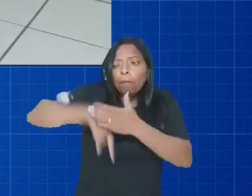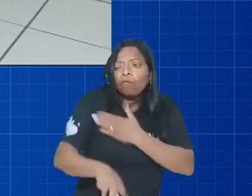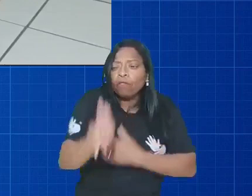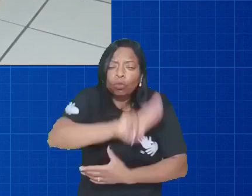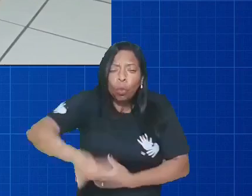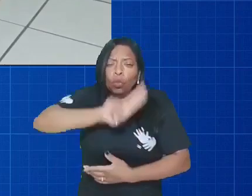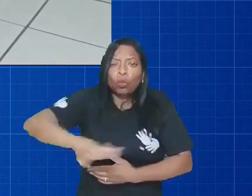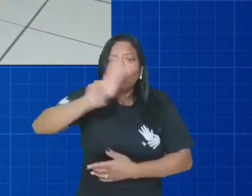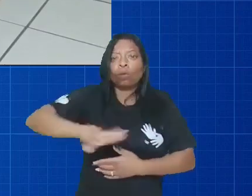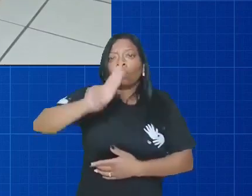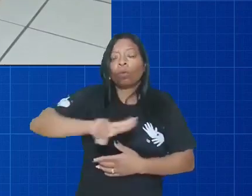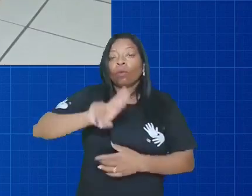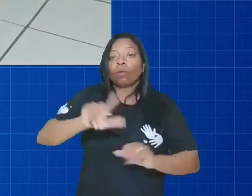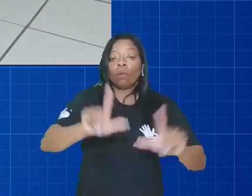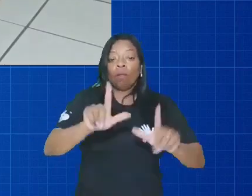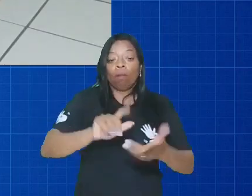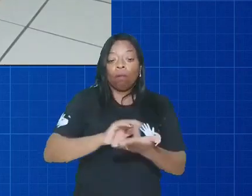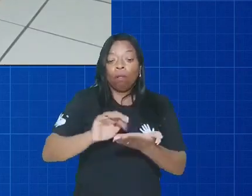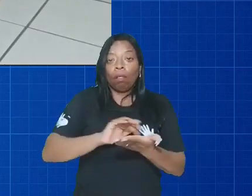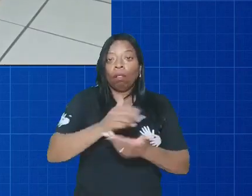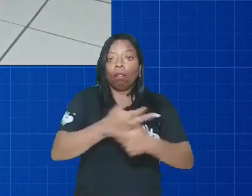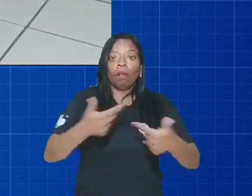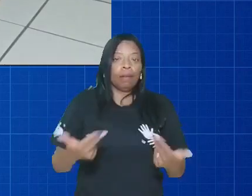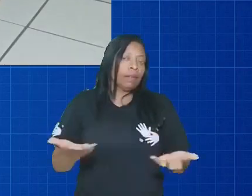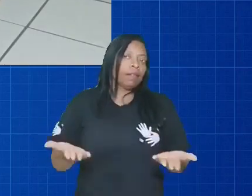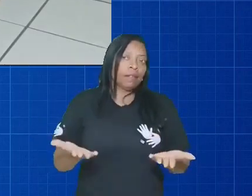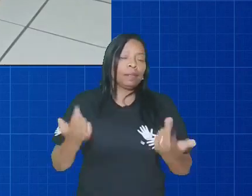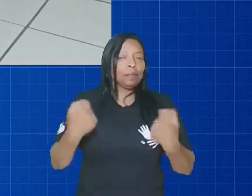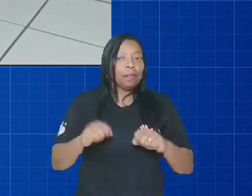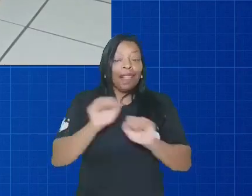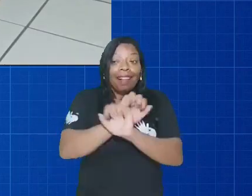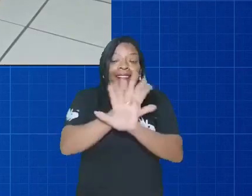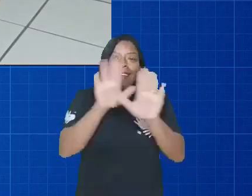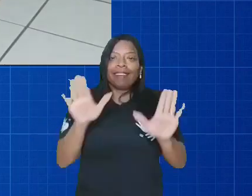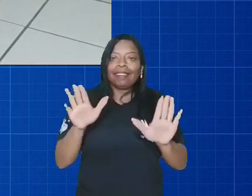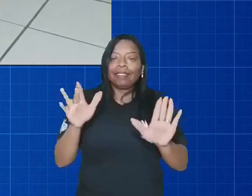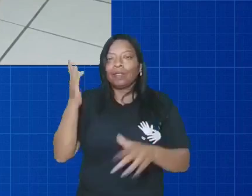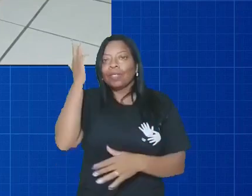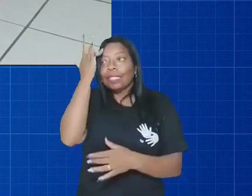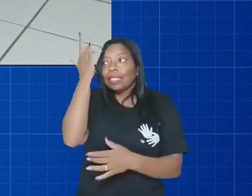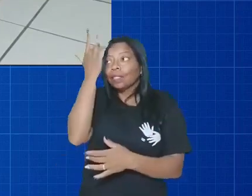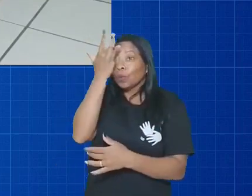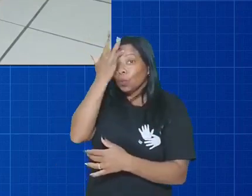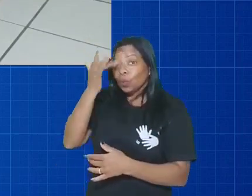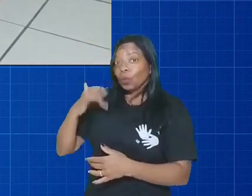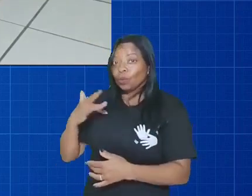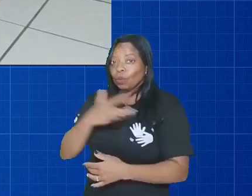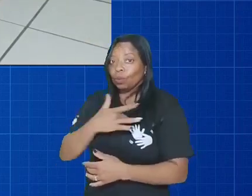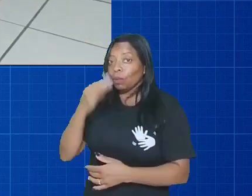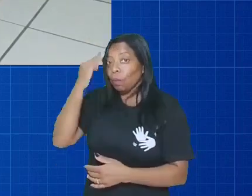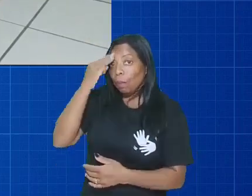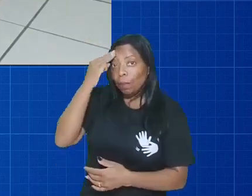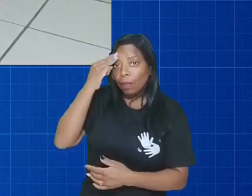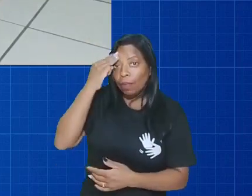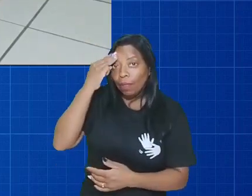se atentar a todos esses detalhes para que entenda que a saúde mental na educação ela vai muito além daquilo que a gente pensa que é só